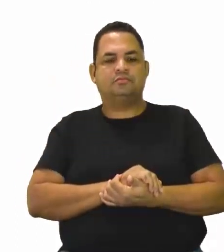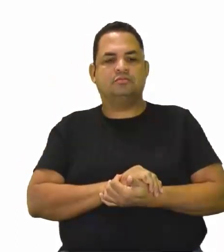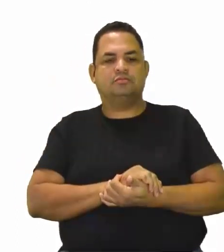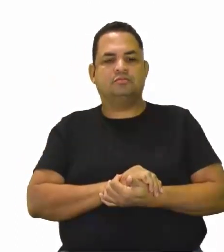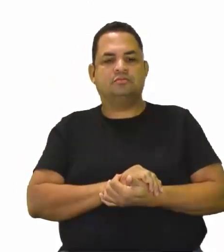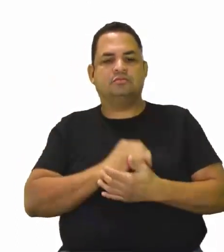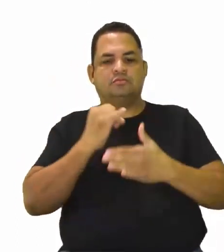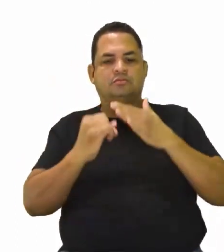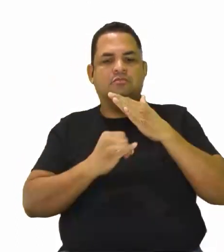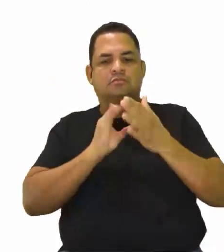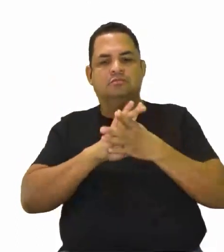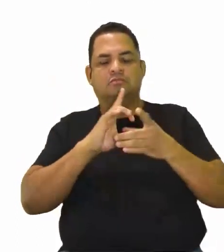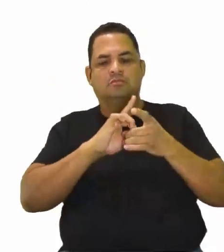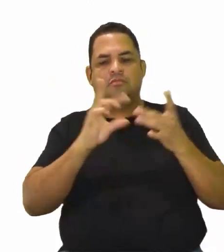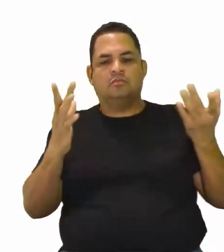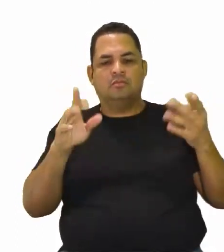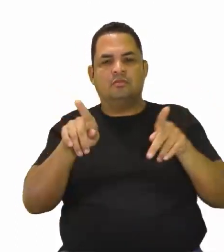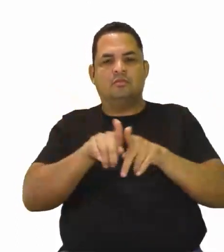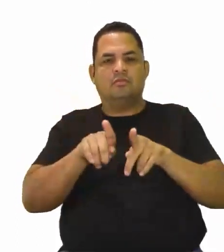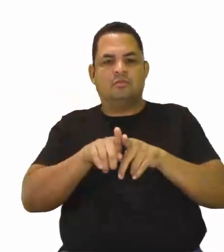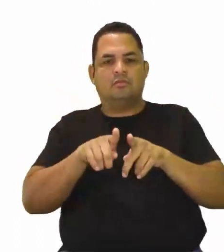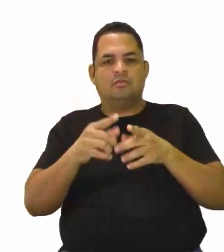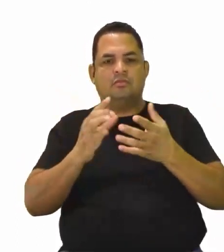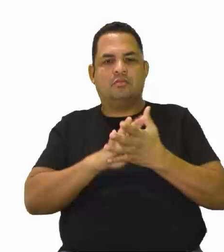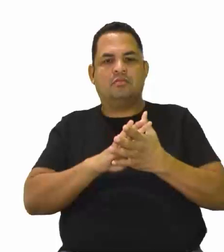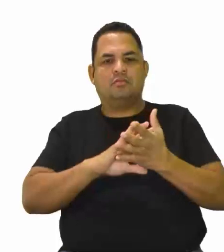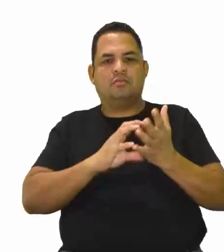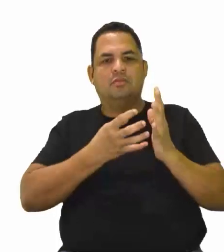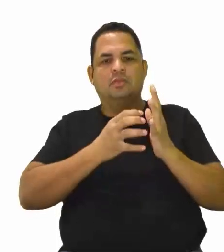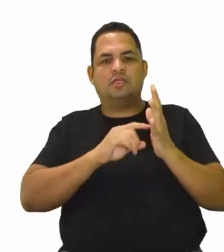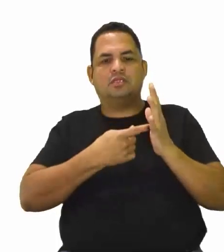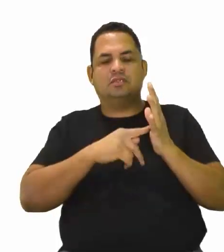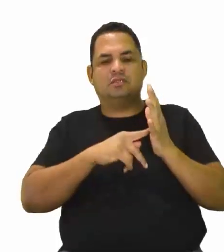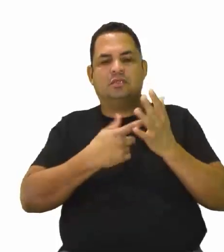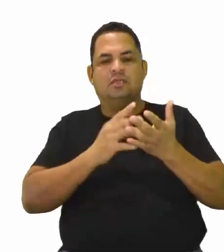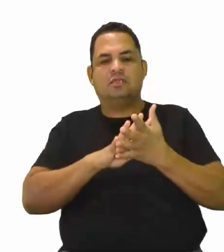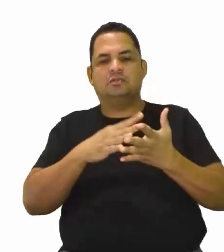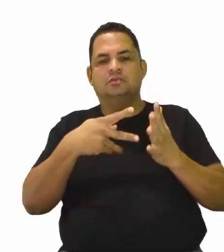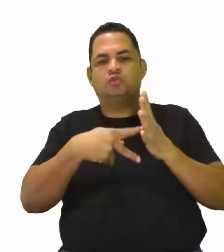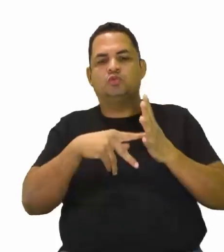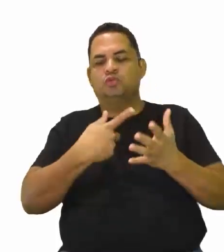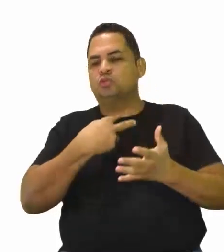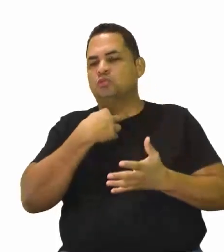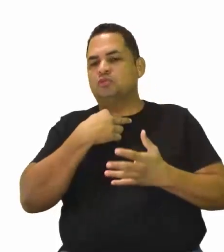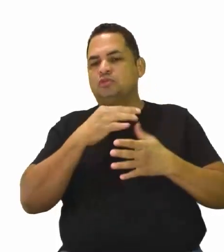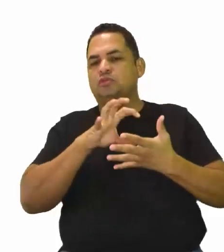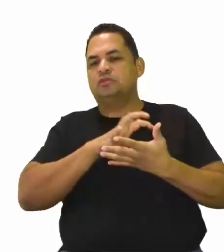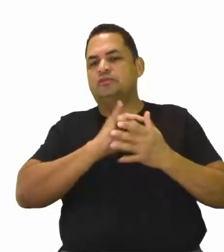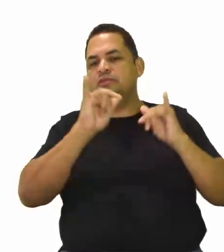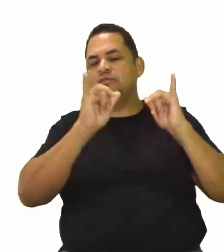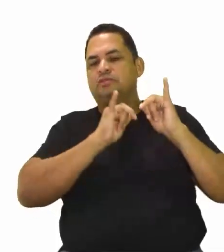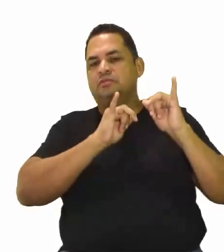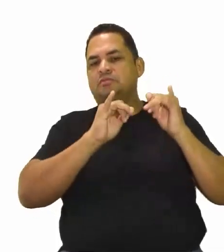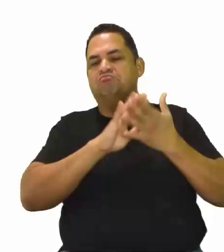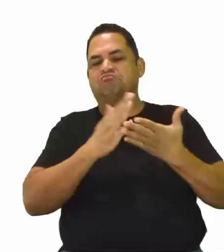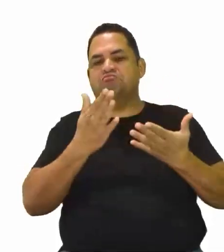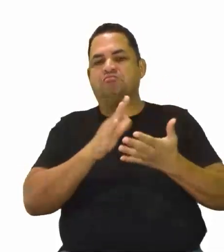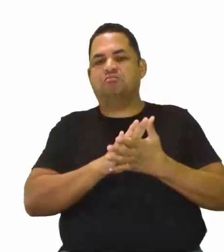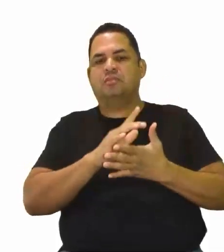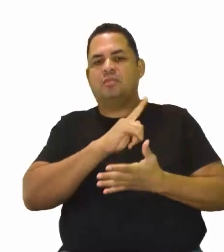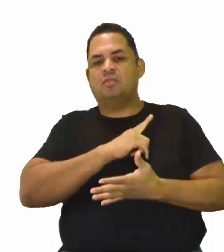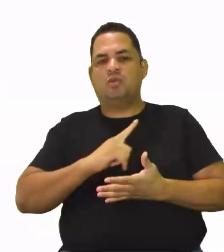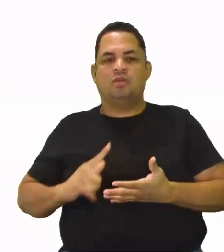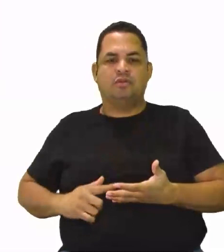As instituições democráticas também, sindicatos, não podiam fazer manifestação. Então, é tudo suspenso no Estado Novo. Agora é um